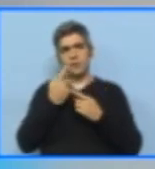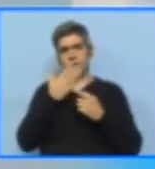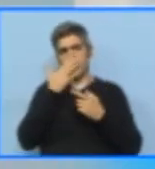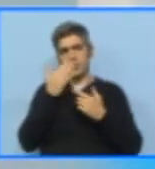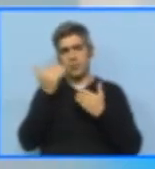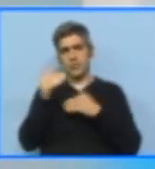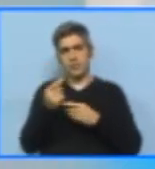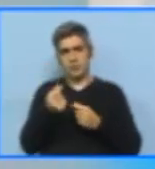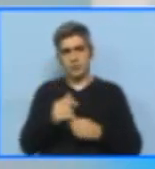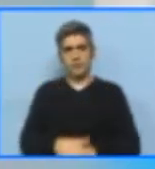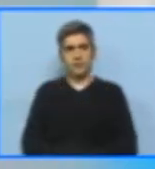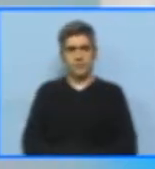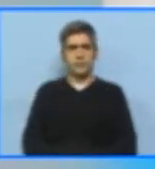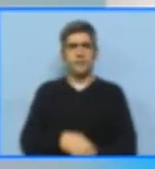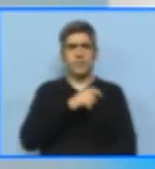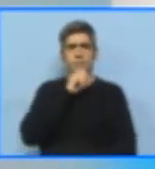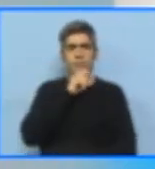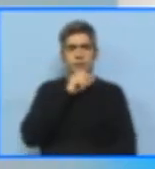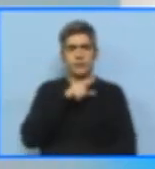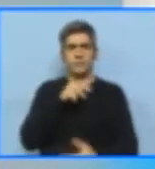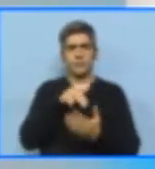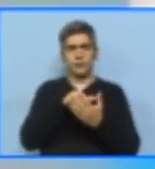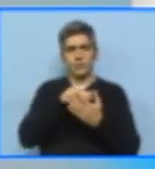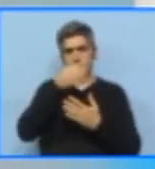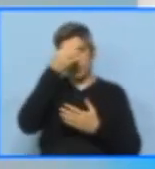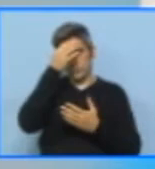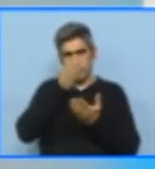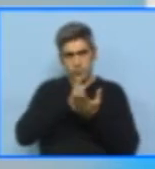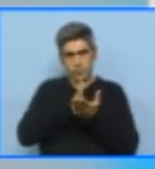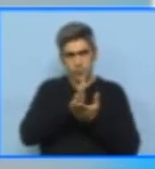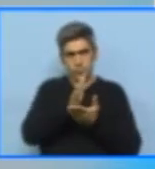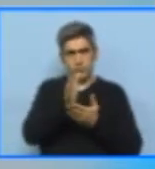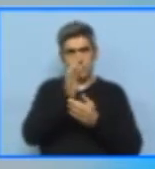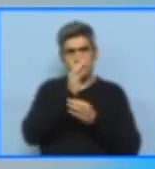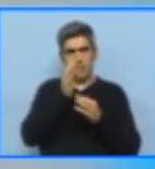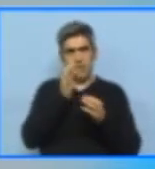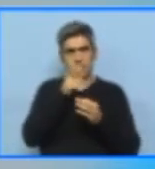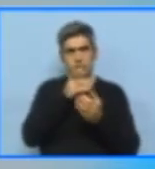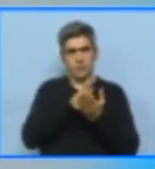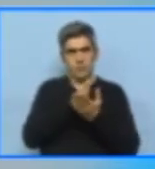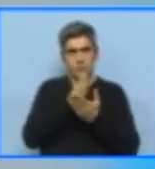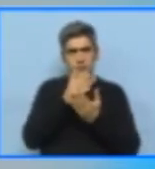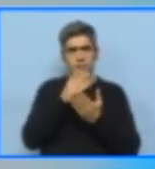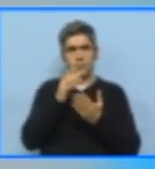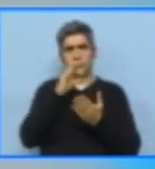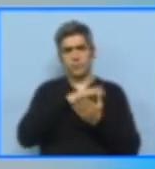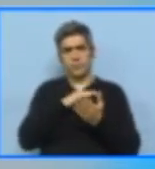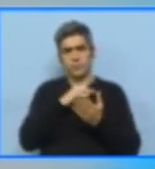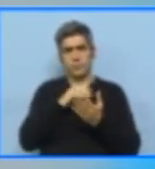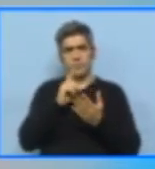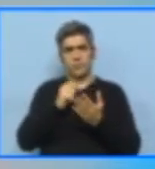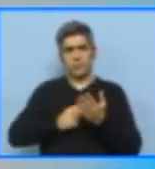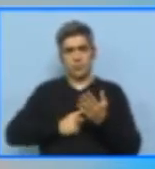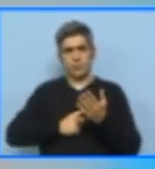limitação financeira. E é possível manter esta posição e este ideal mesmo com profissionais que não